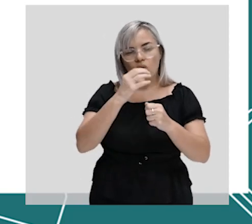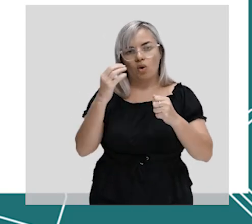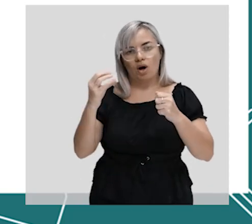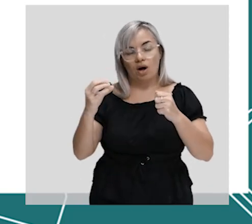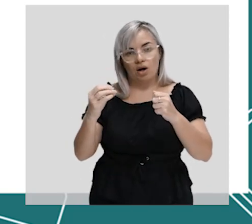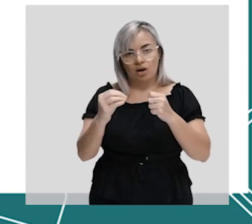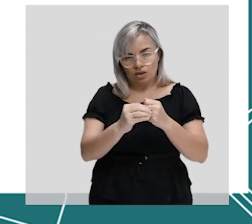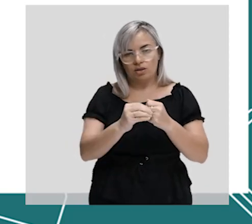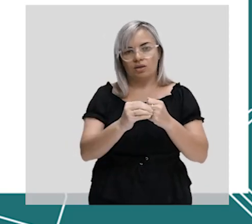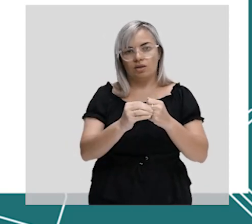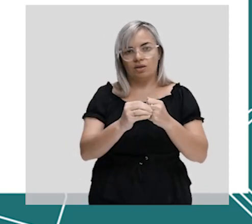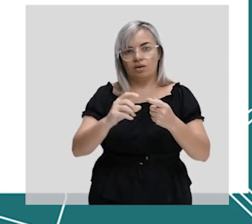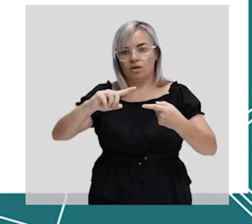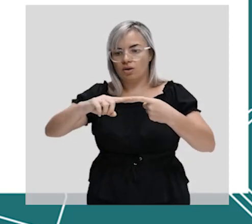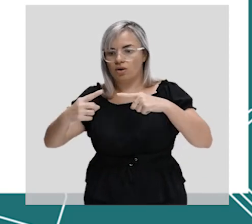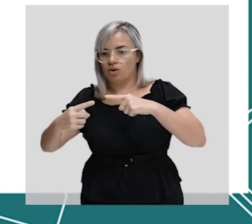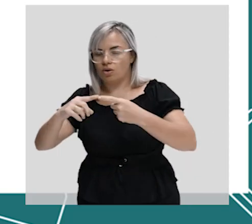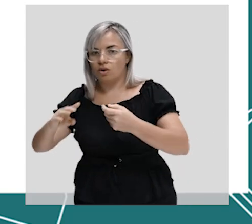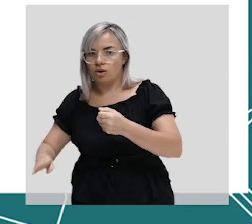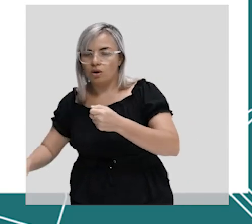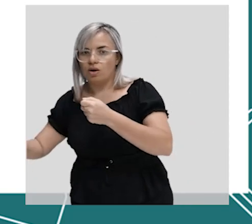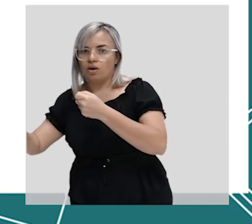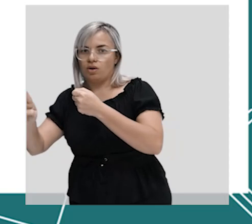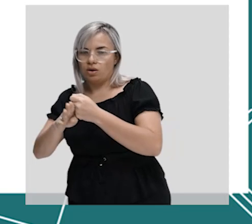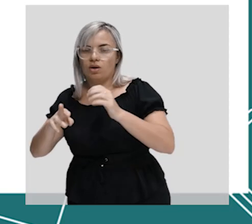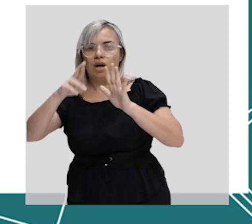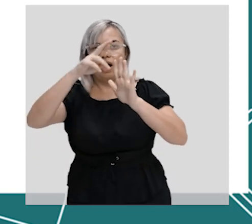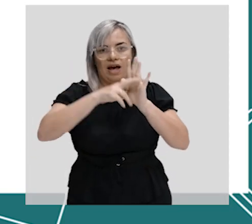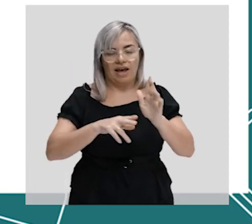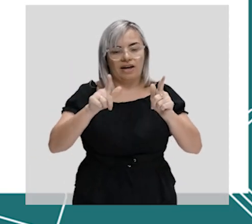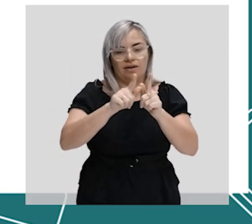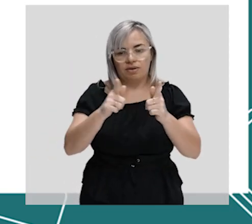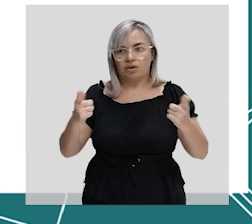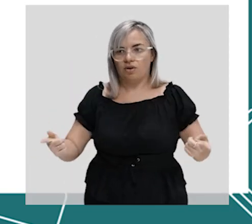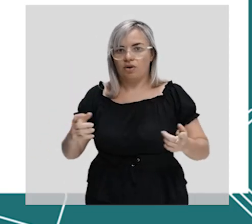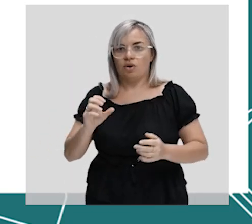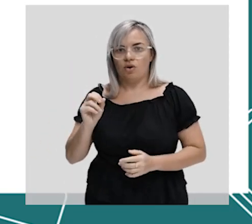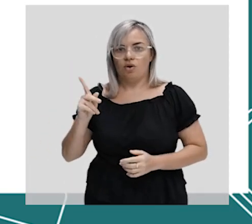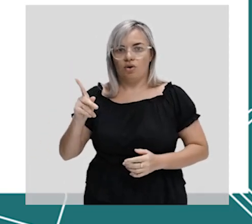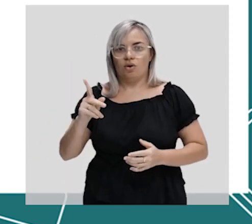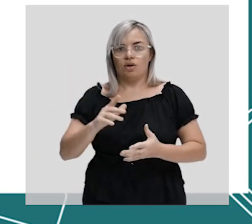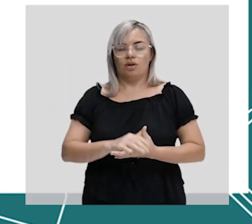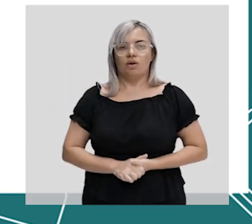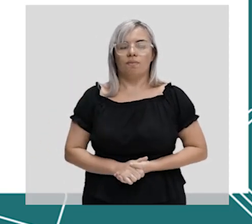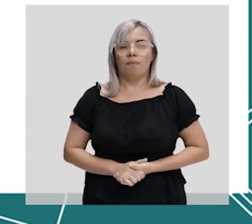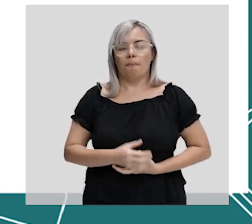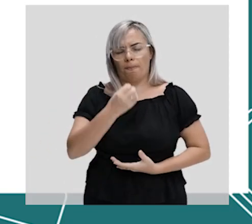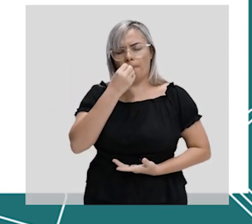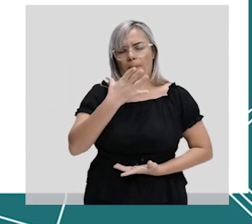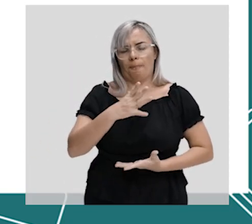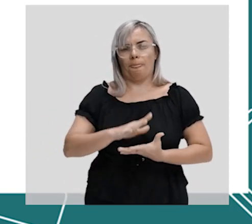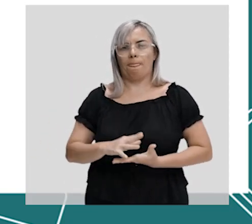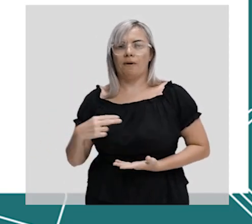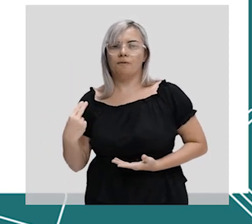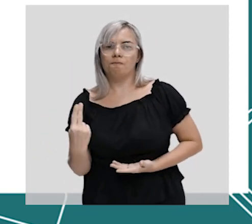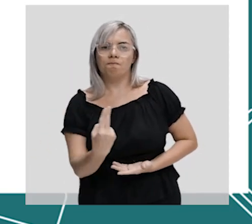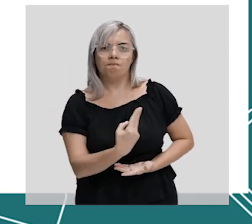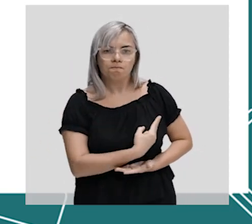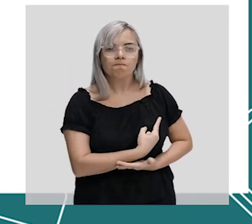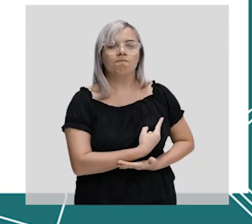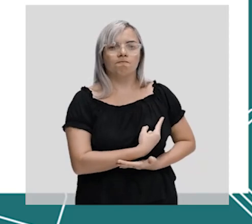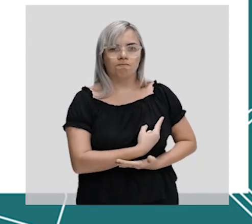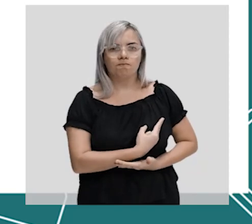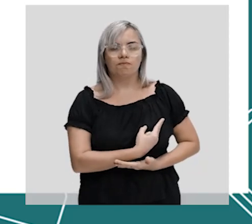meu substantivo, de acordo com a regra gramatical. Bem, nós